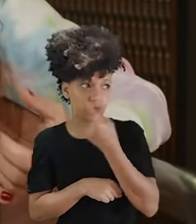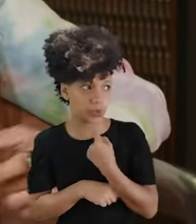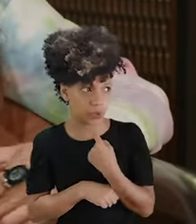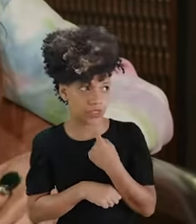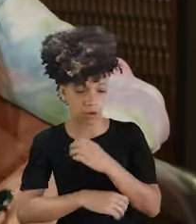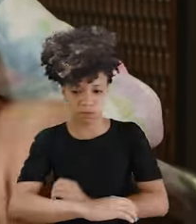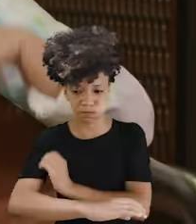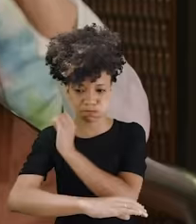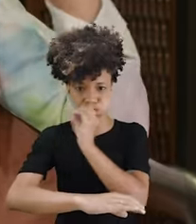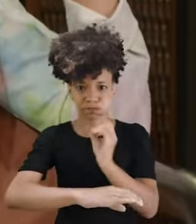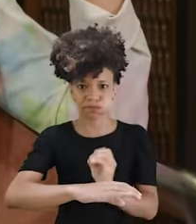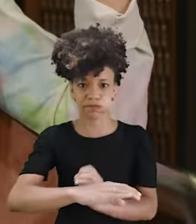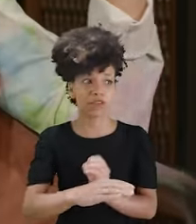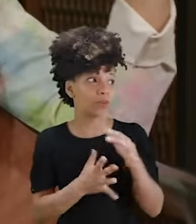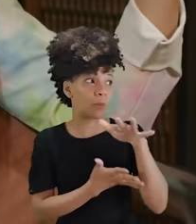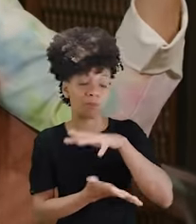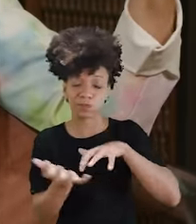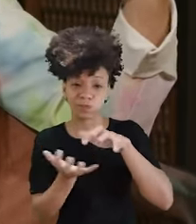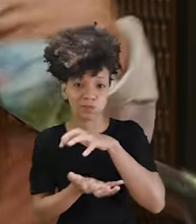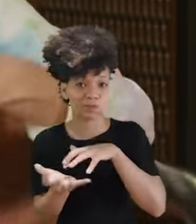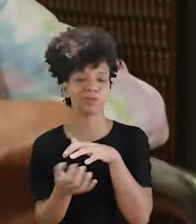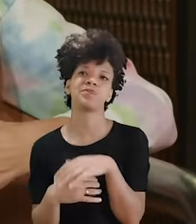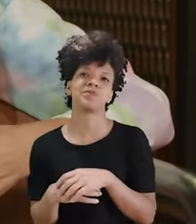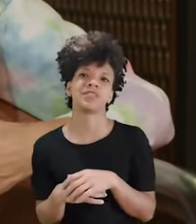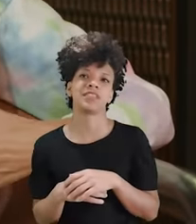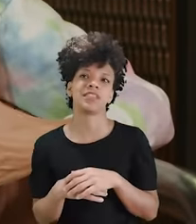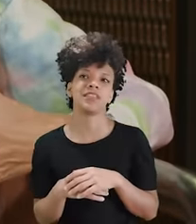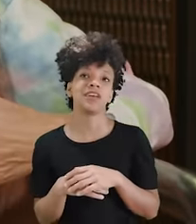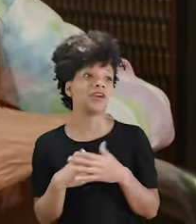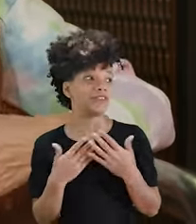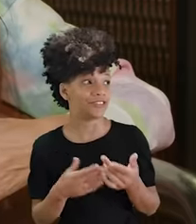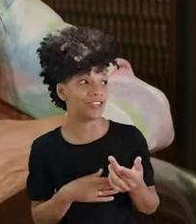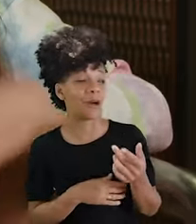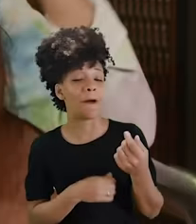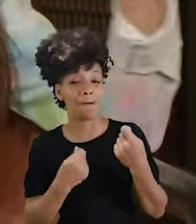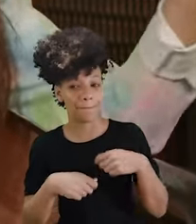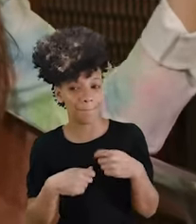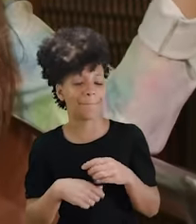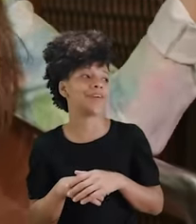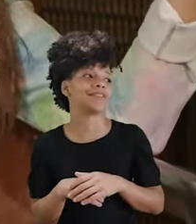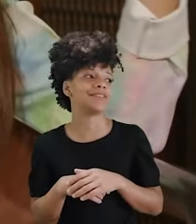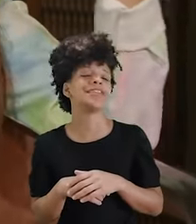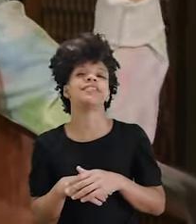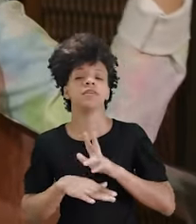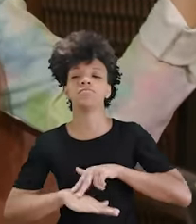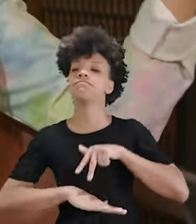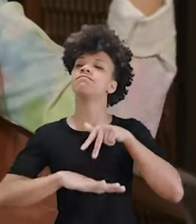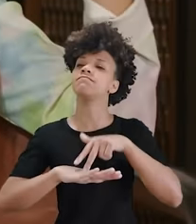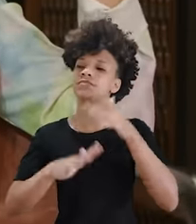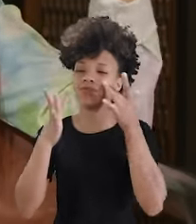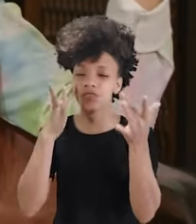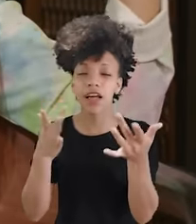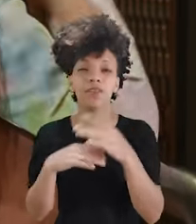24 horas parado então aquilo foi um rebuliço danado ou de eu tive que eu que tive que dar as